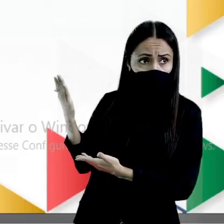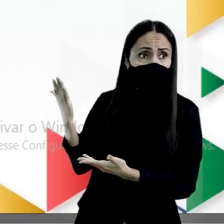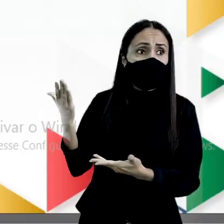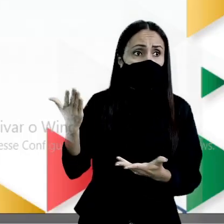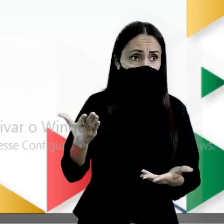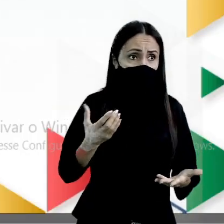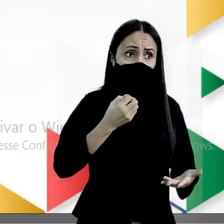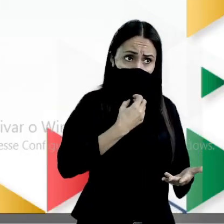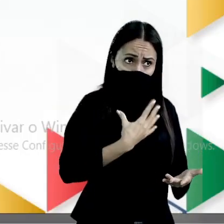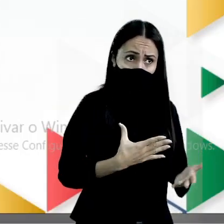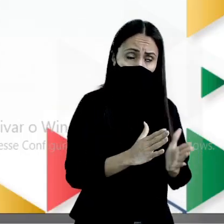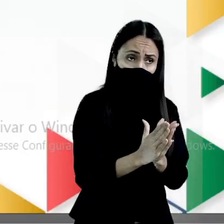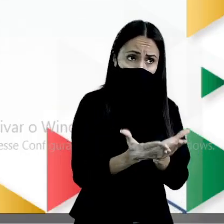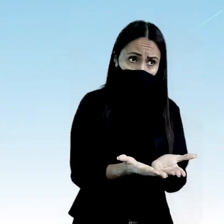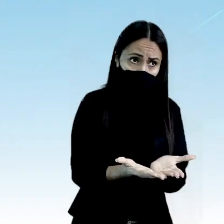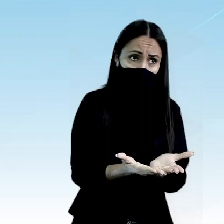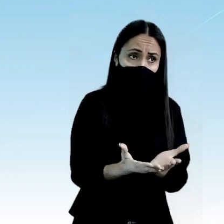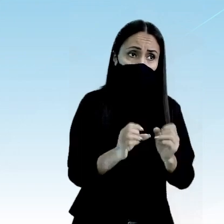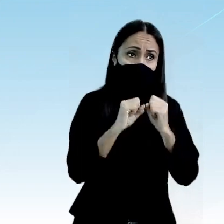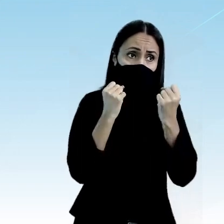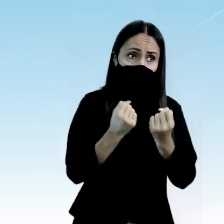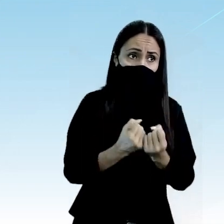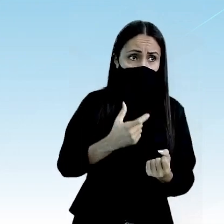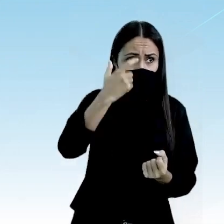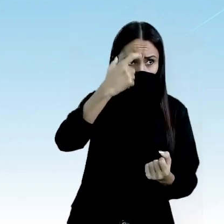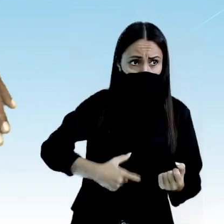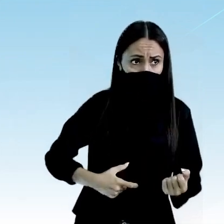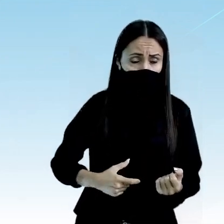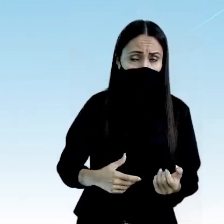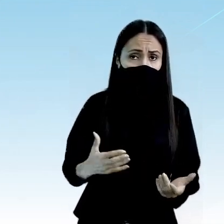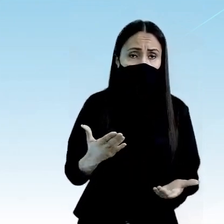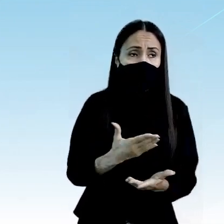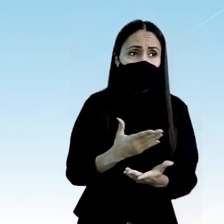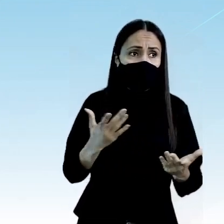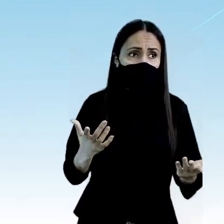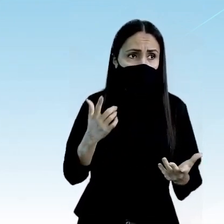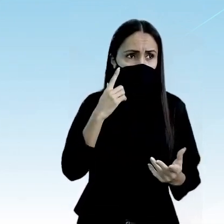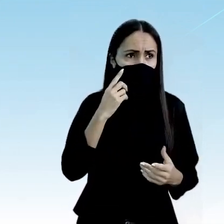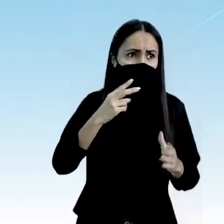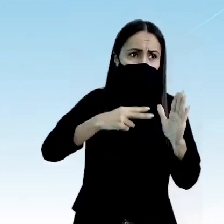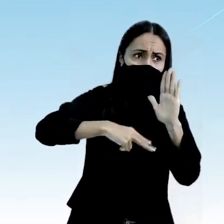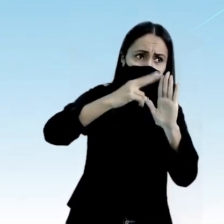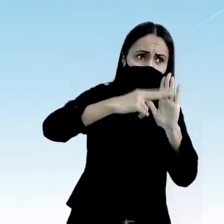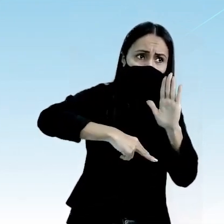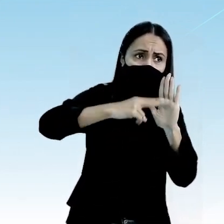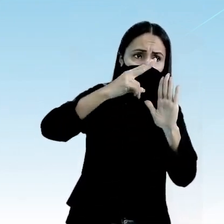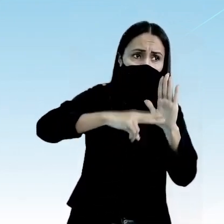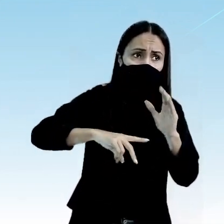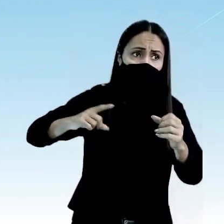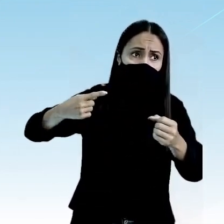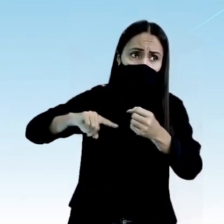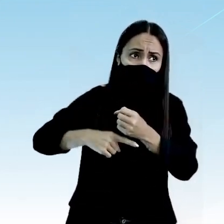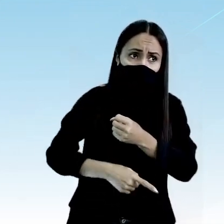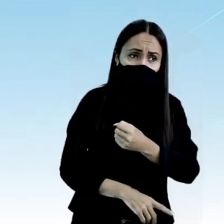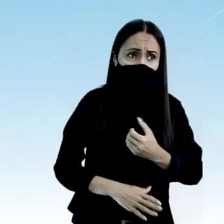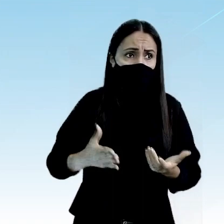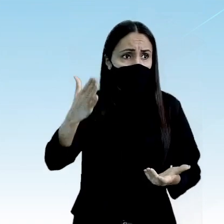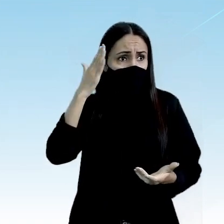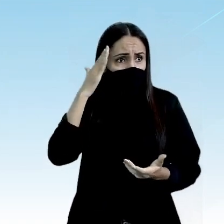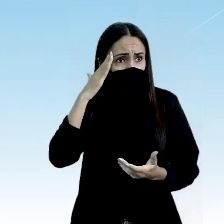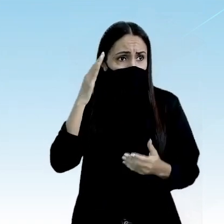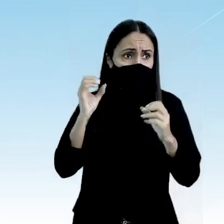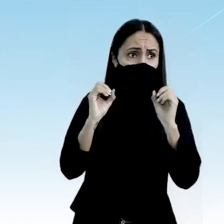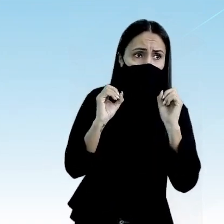né, Sociedade e Cidadania, para vocês depois fazer a leitura e aprofundar mais essa aula.